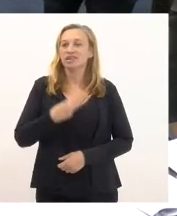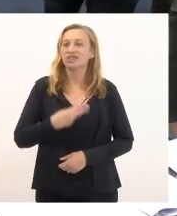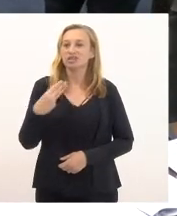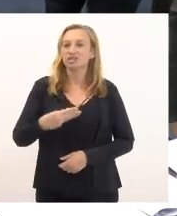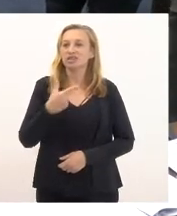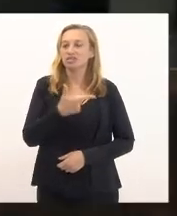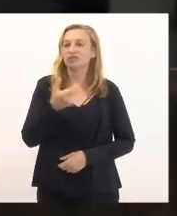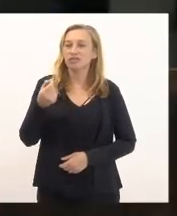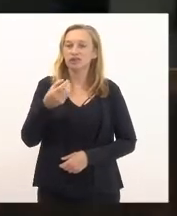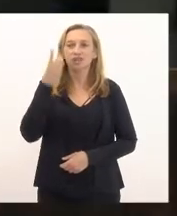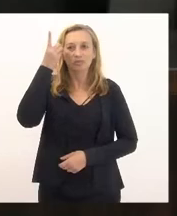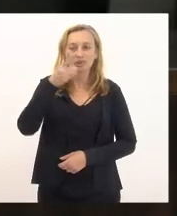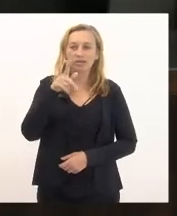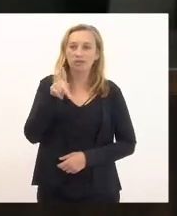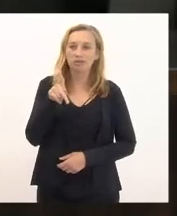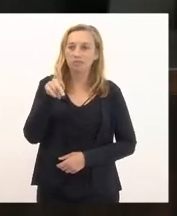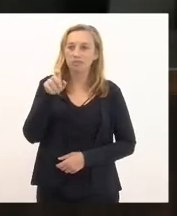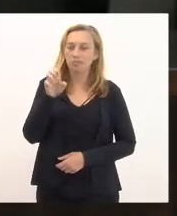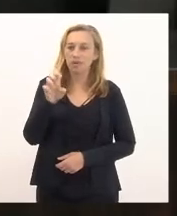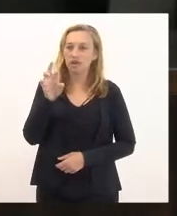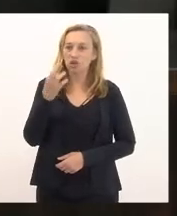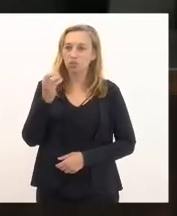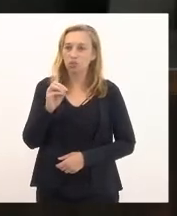Três, deputado Pedro Brazão.